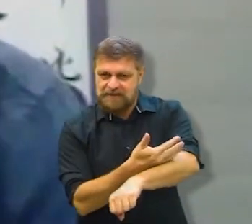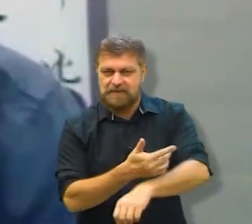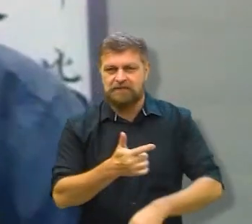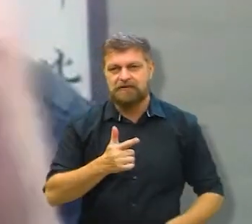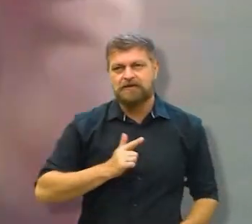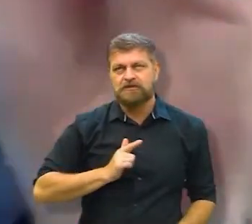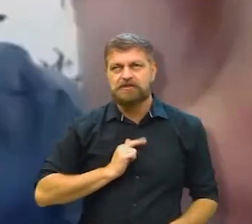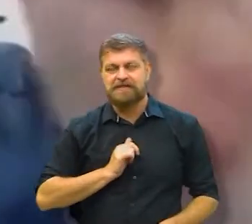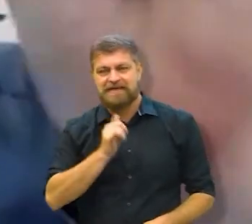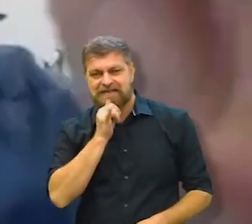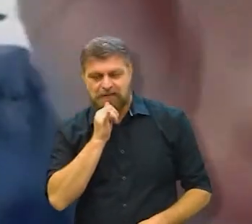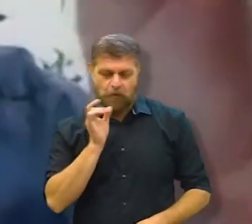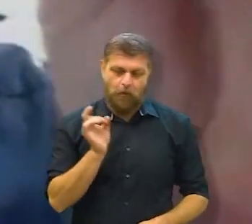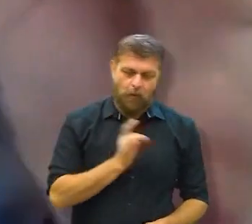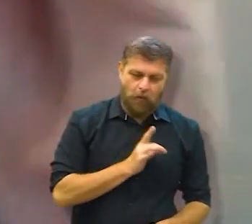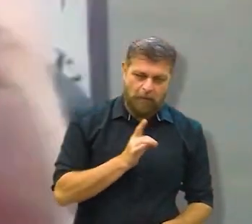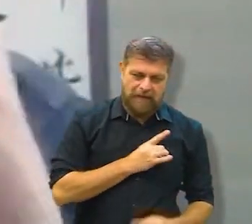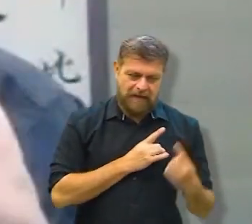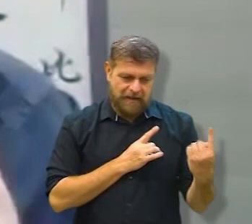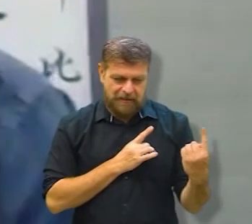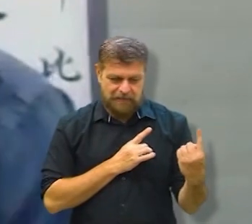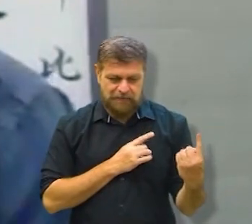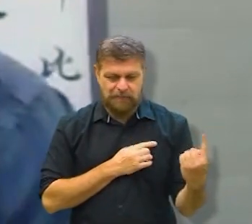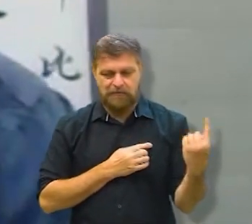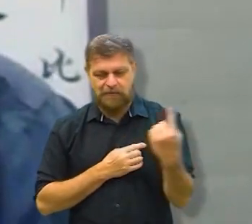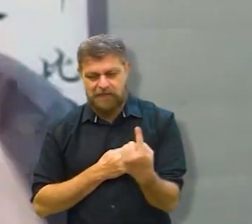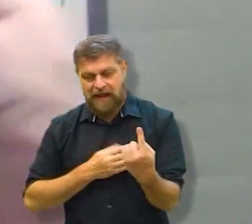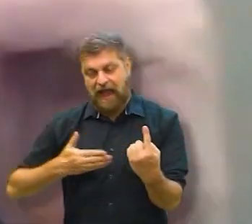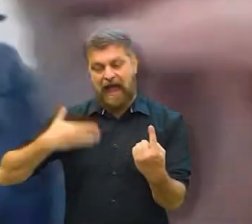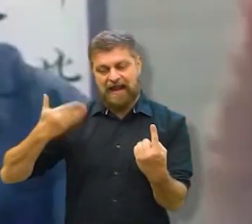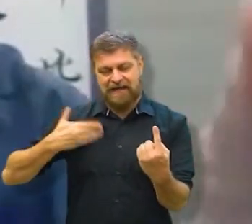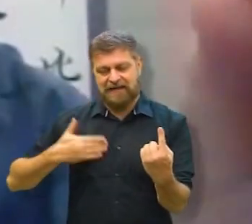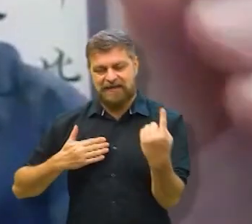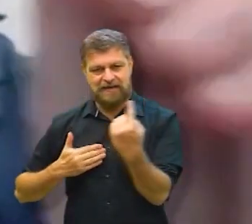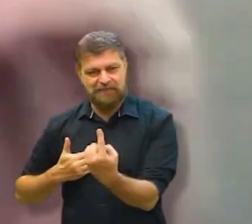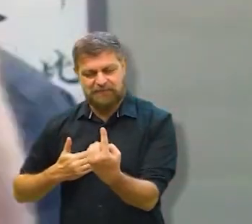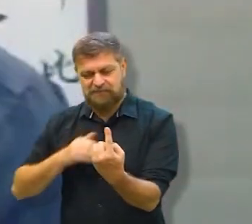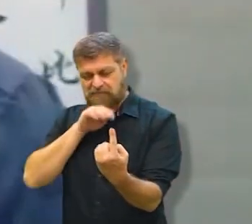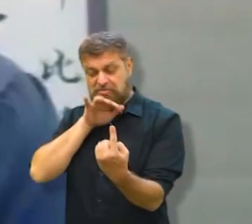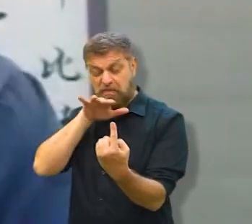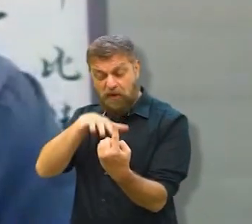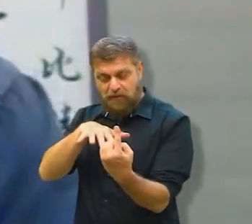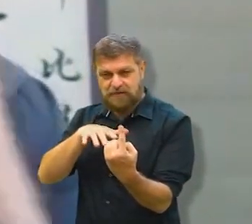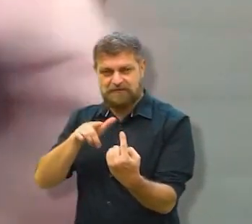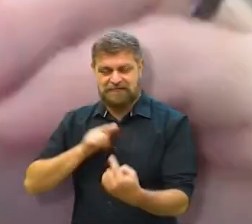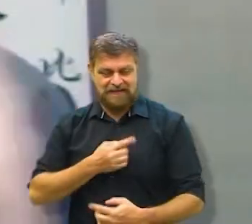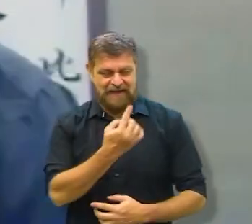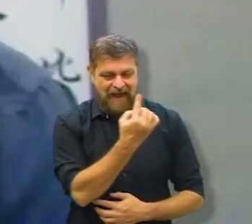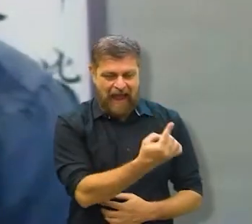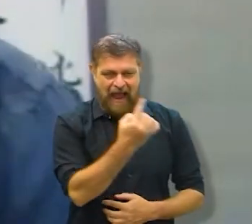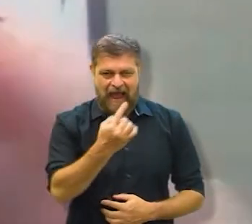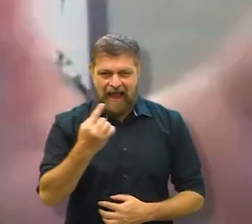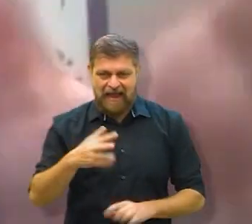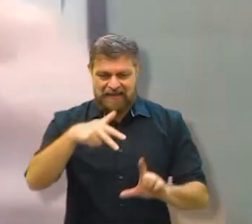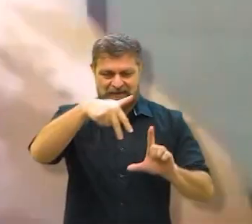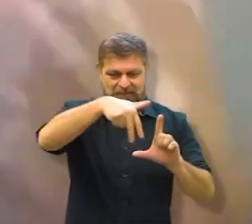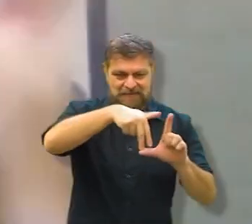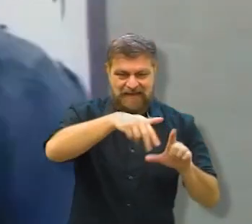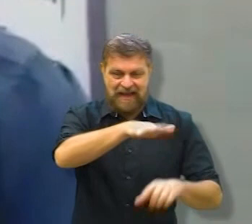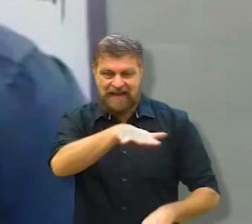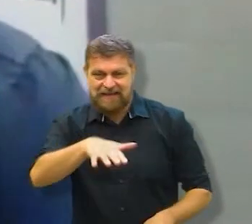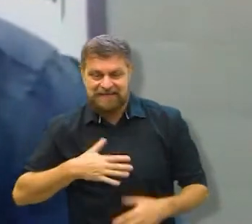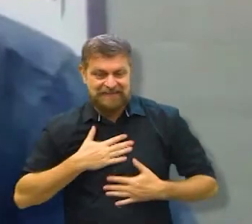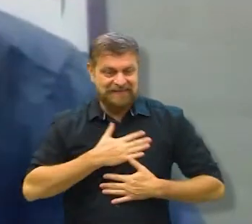das emoções. Então tinha o medo, tinha a tristeza, tinha a alegria, tinha o nojinho, e as crianças